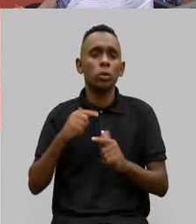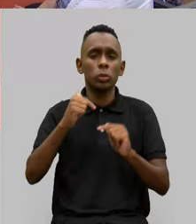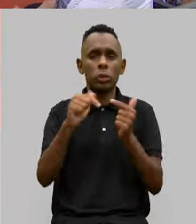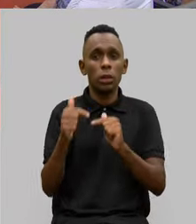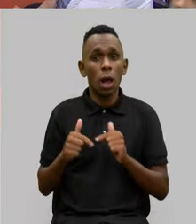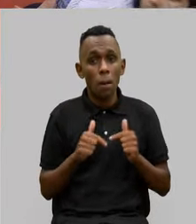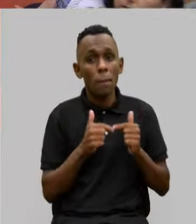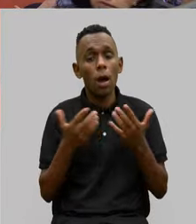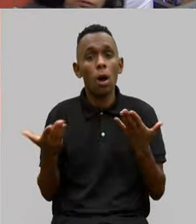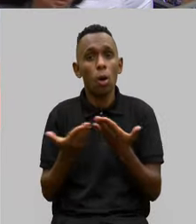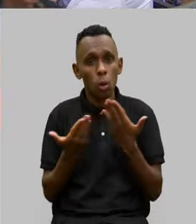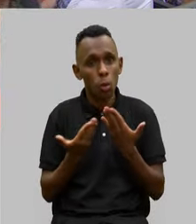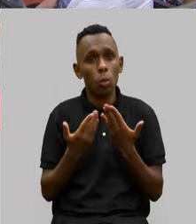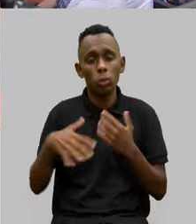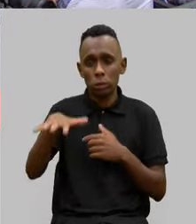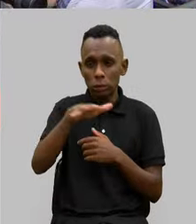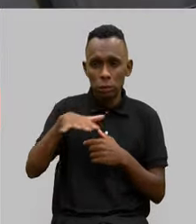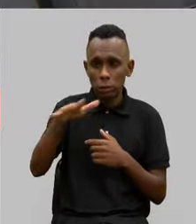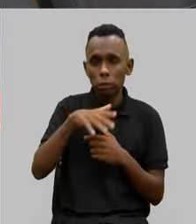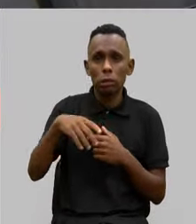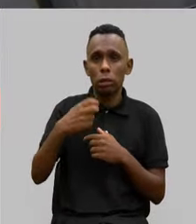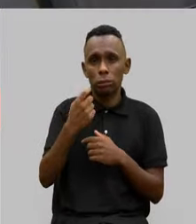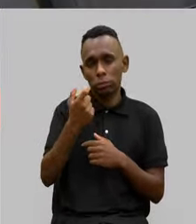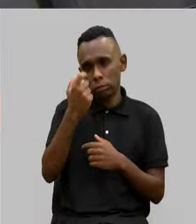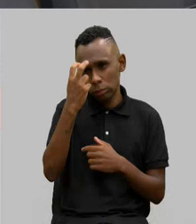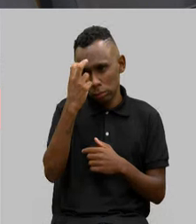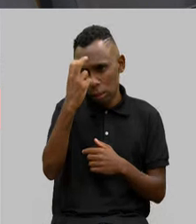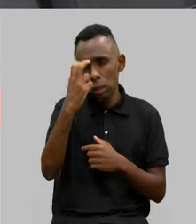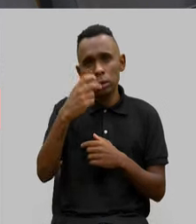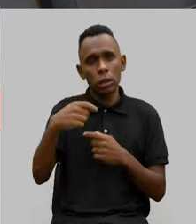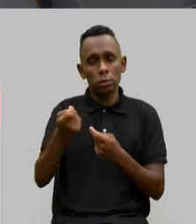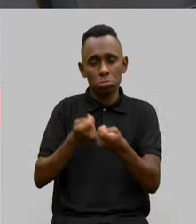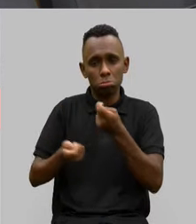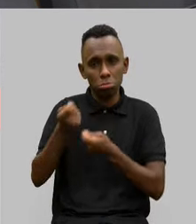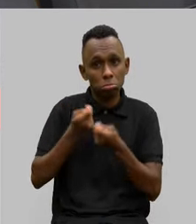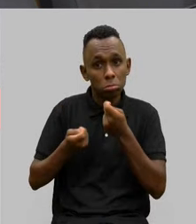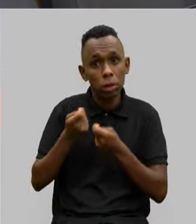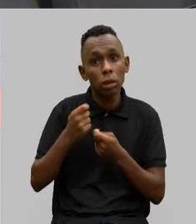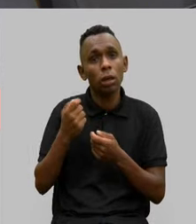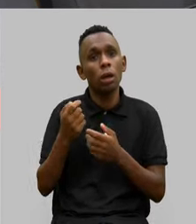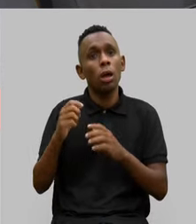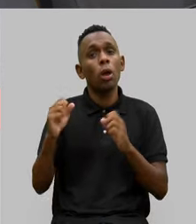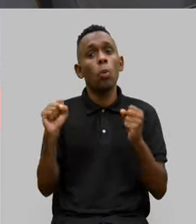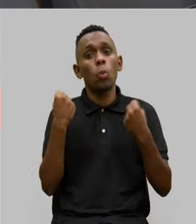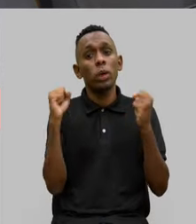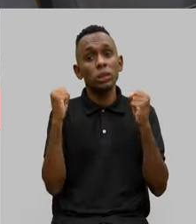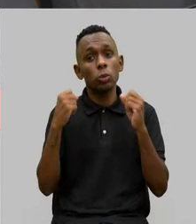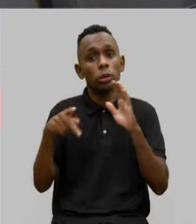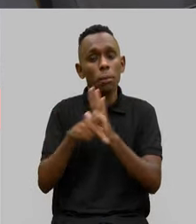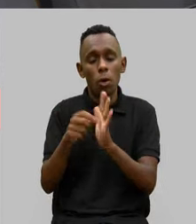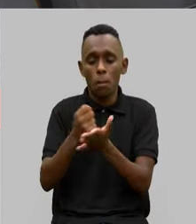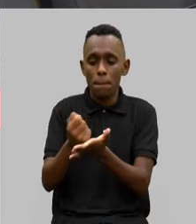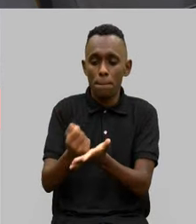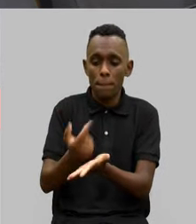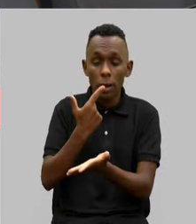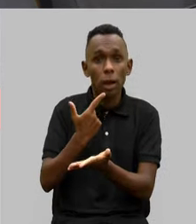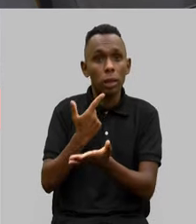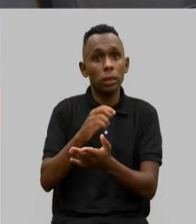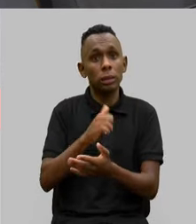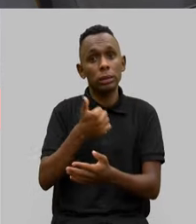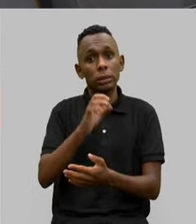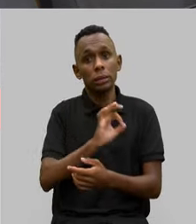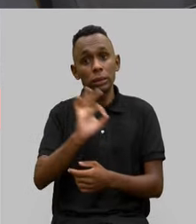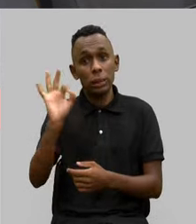hoje com uma parte de inteligência comercial na Easy laabs né A primeira Indústria Farmacêutica 100%